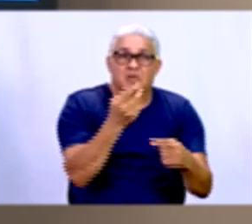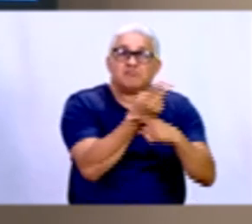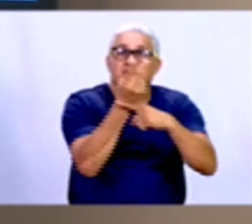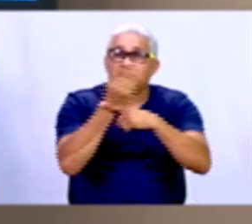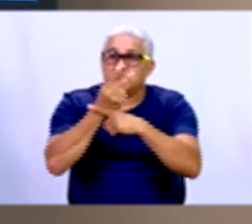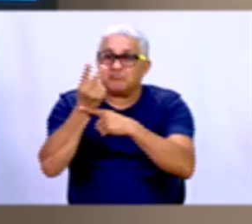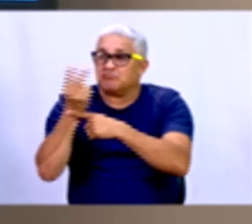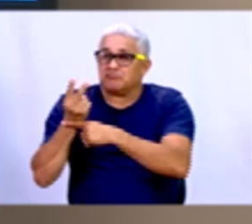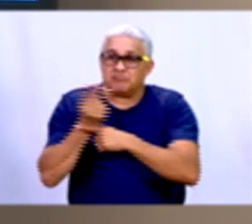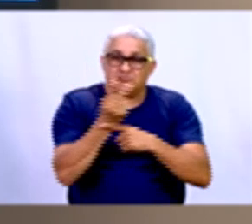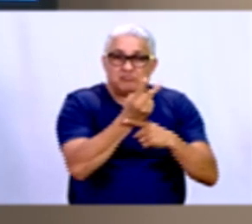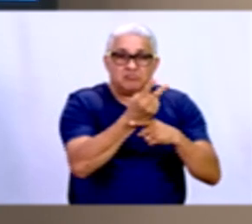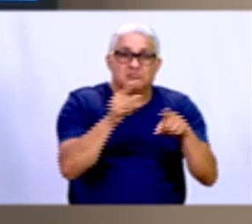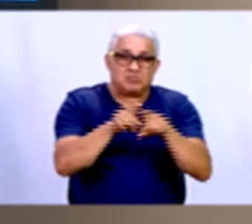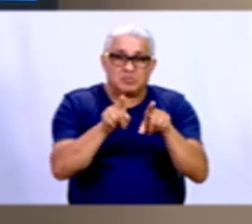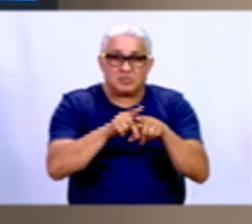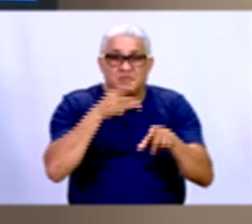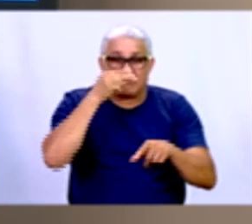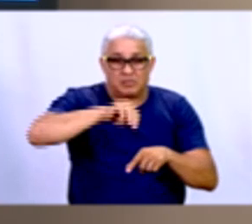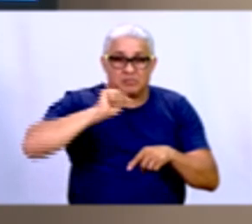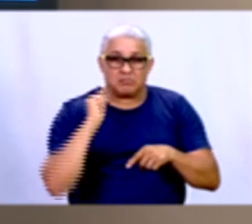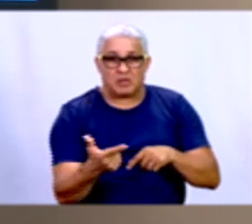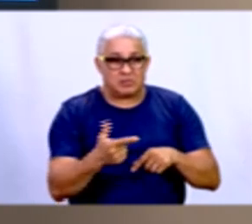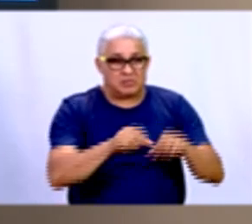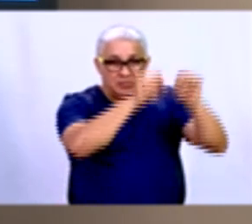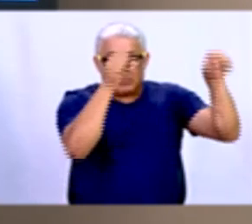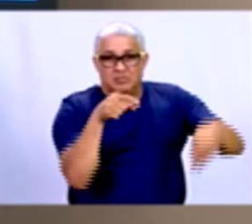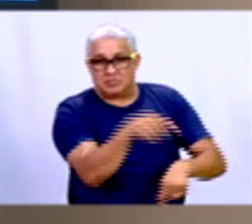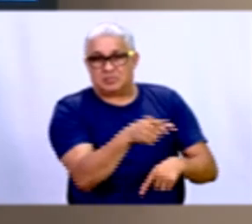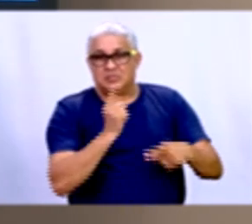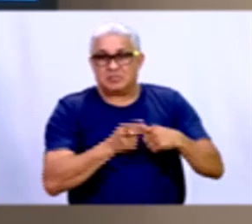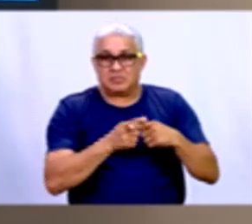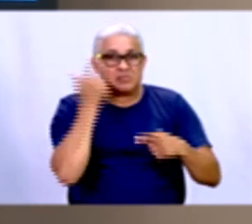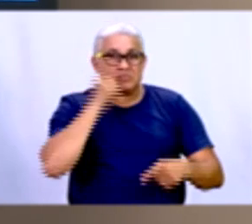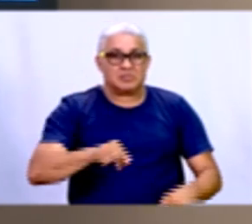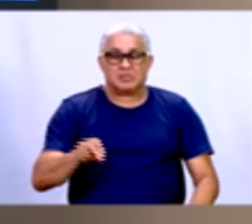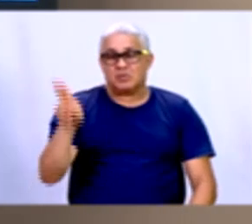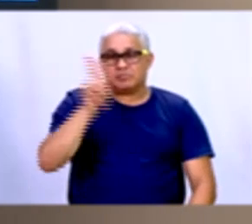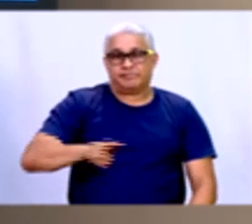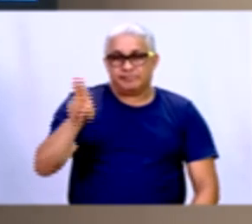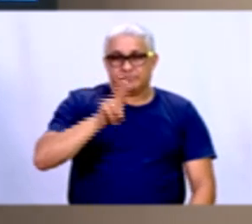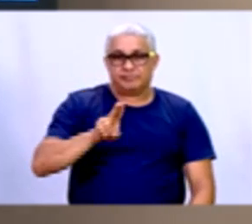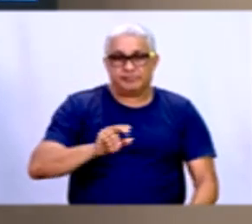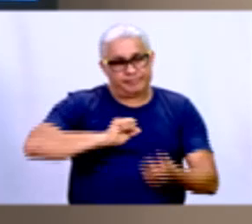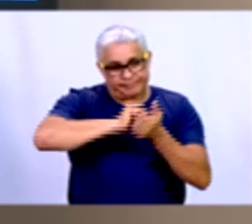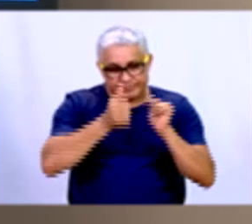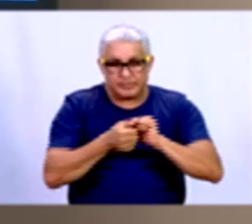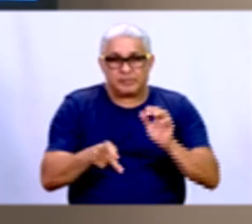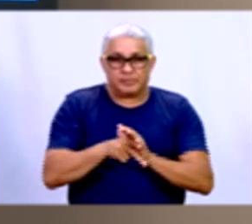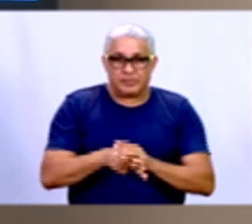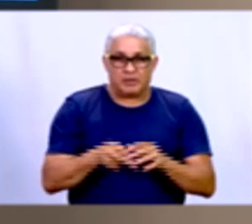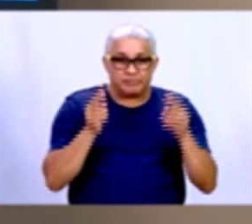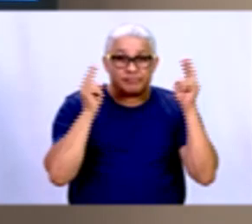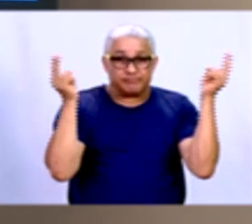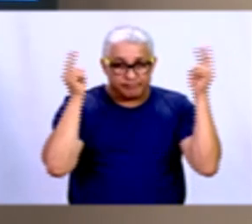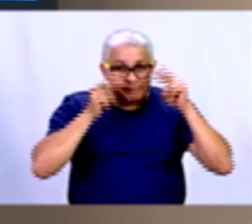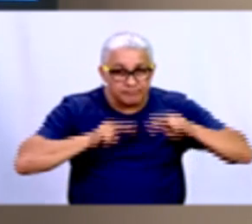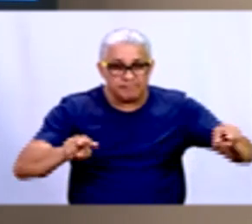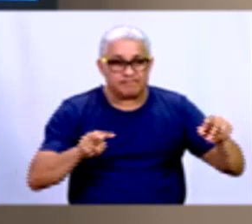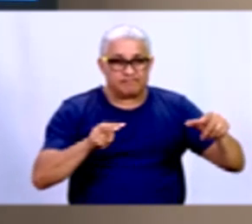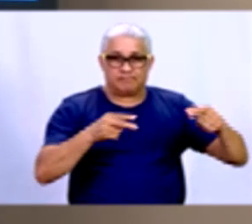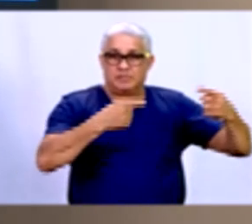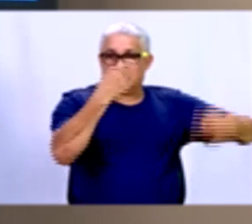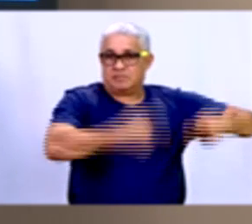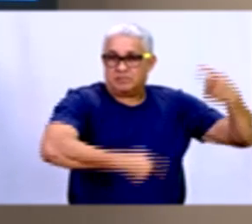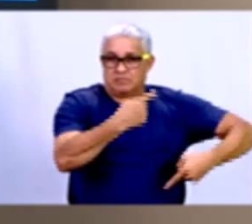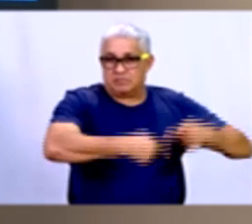porque ninguém consegue utilizar o sistema adequadamente, tá? Então, a visão competitiva do mercado